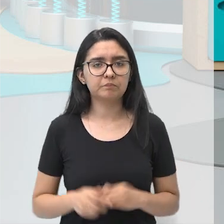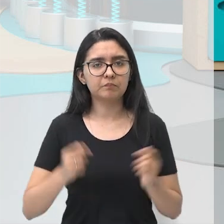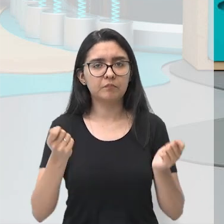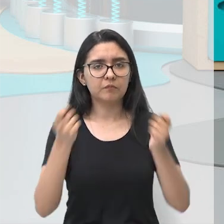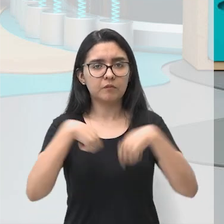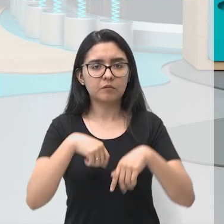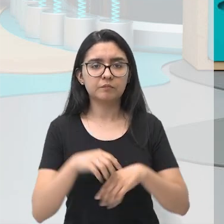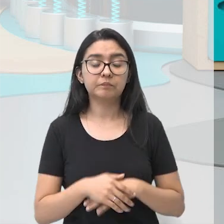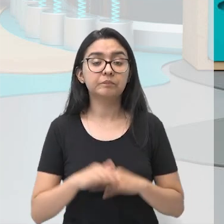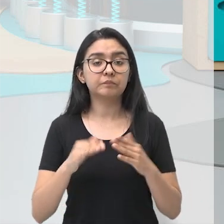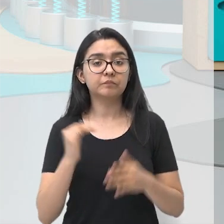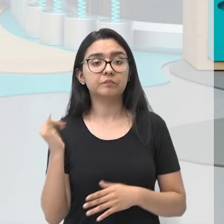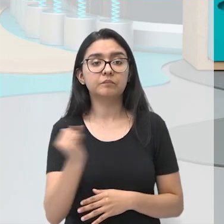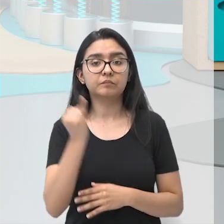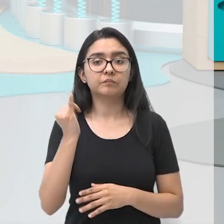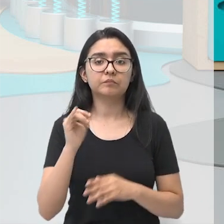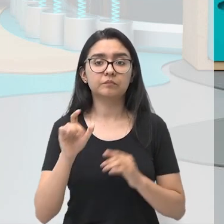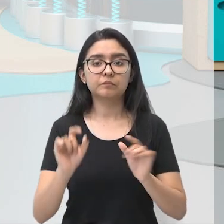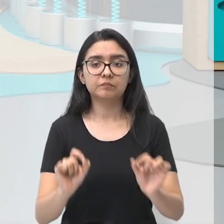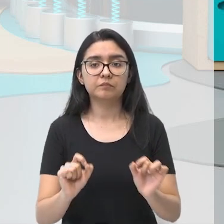A sua importância,